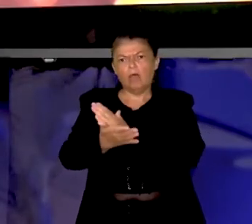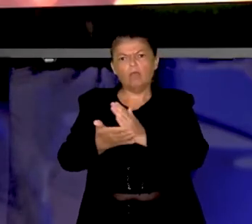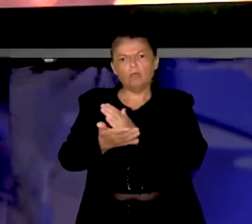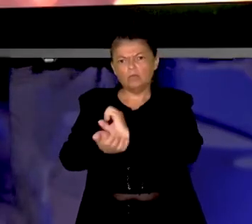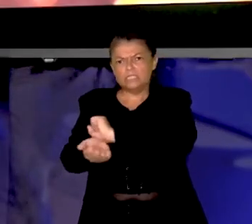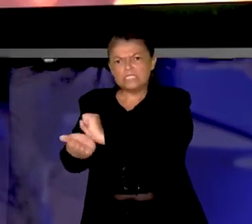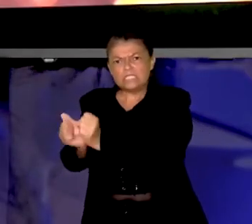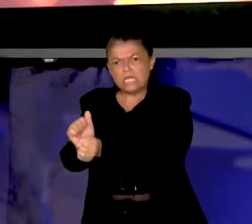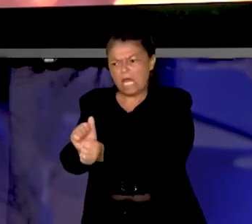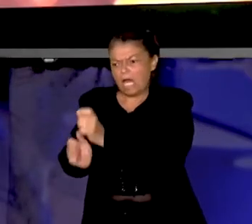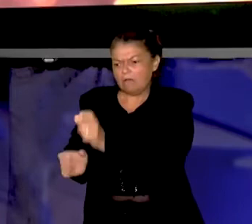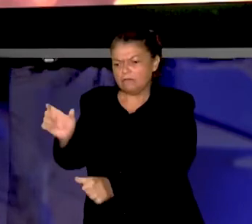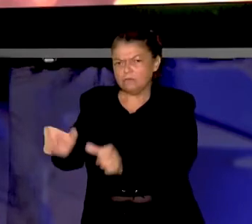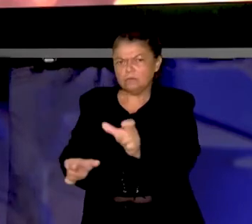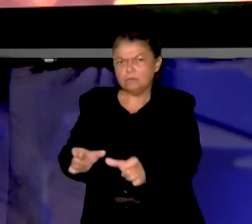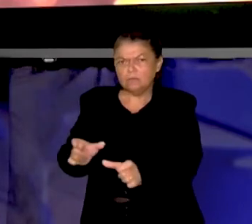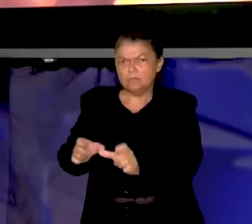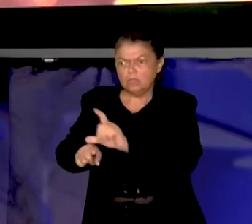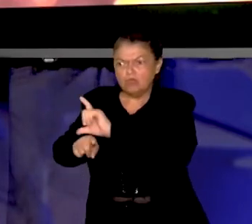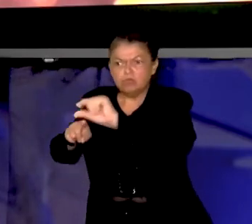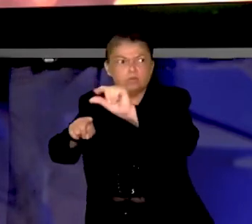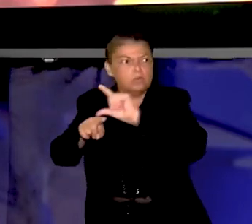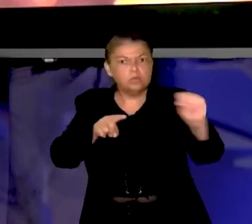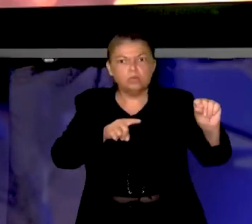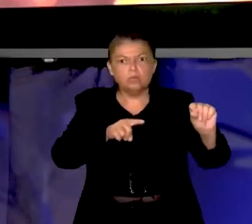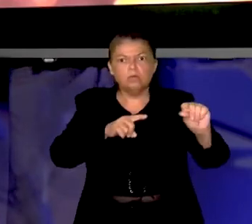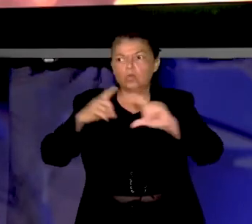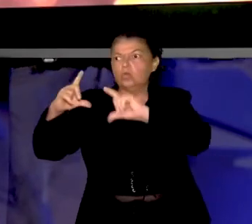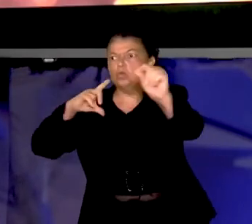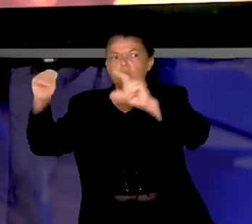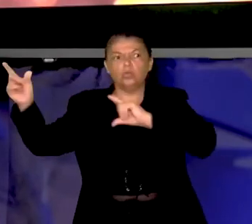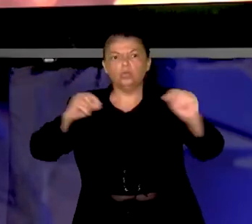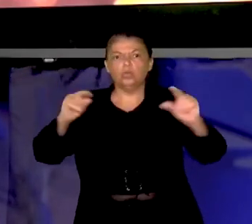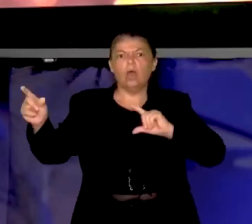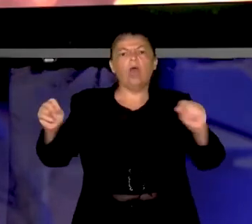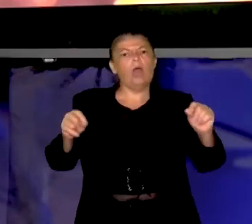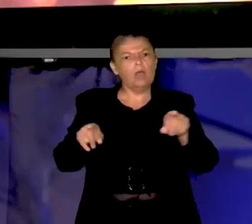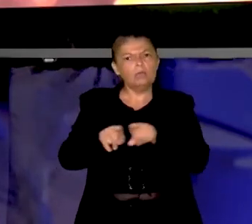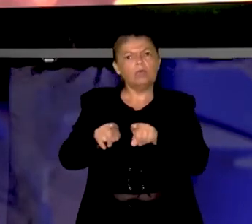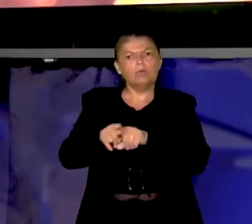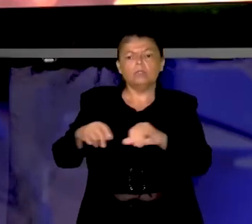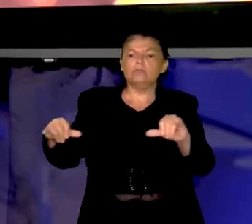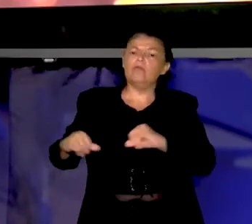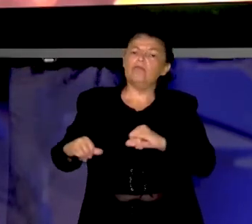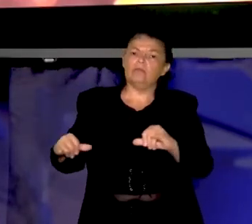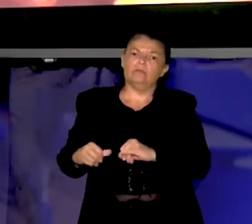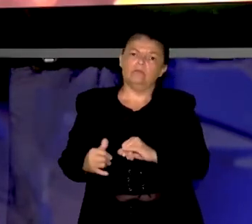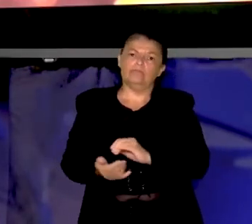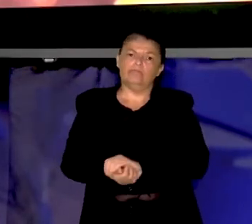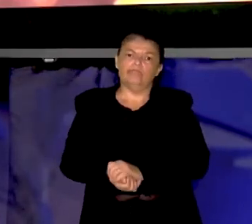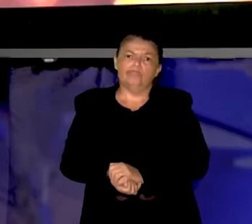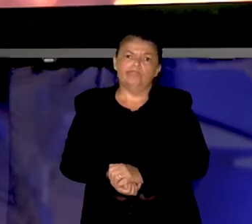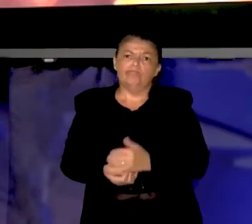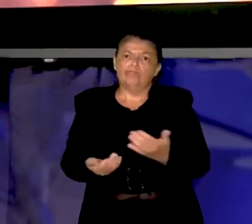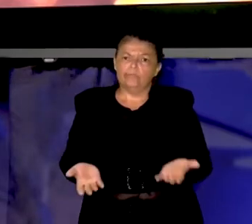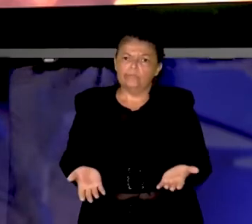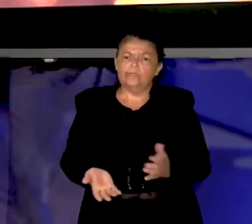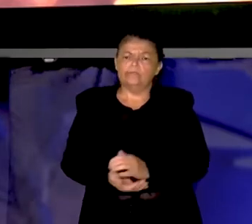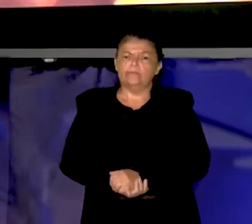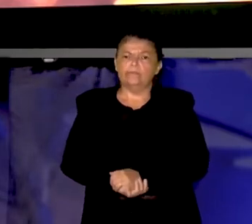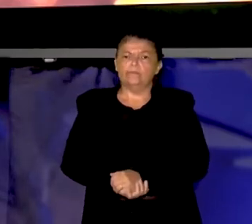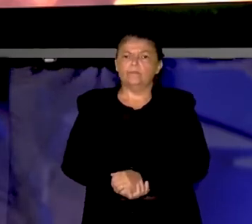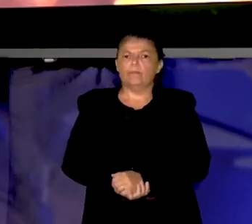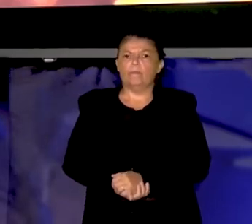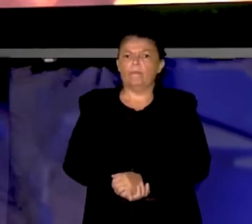senhores praticavam para com eles. E esse grupo mostrava bem a resistência, ou